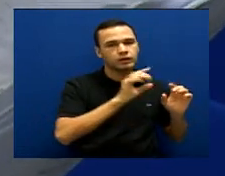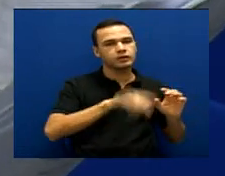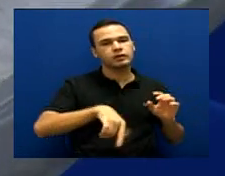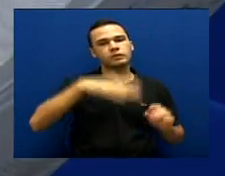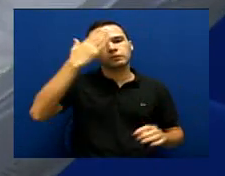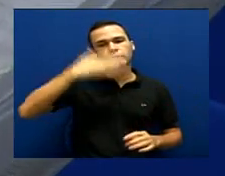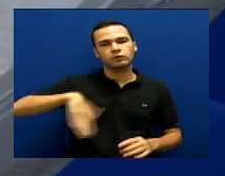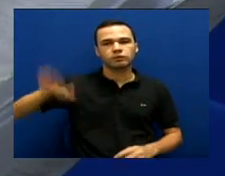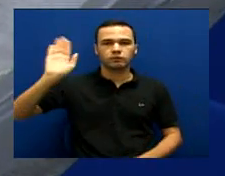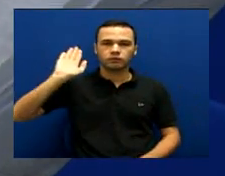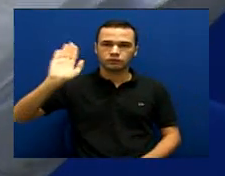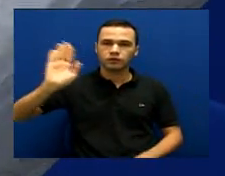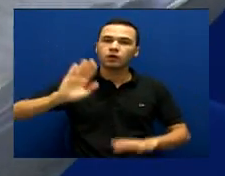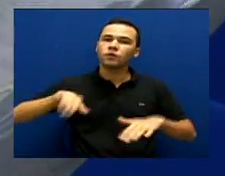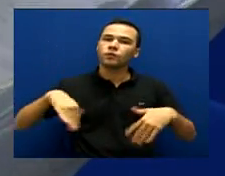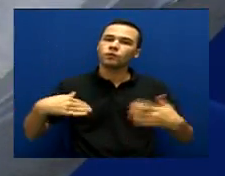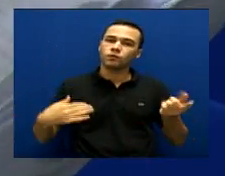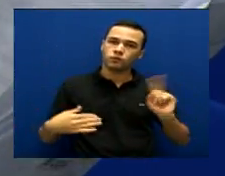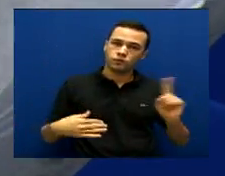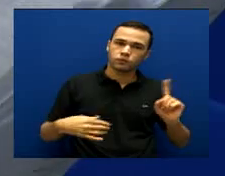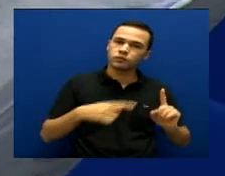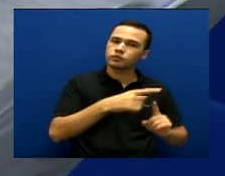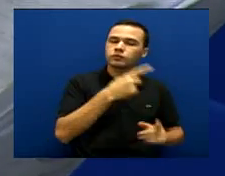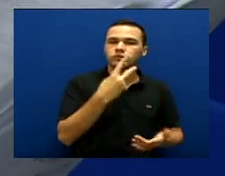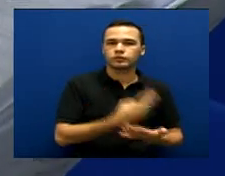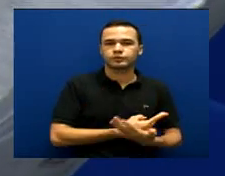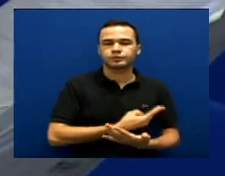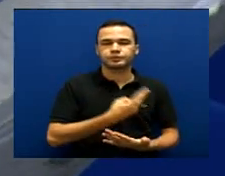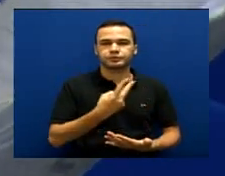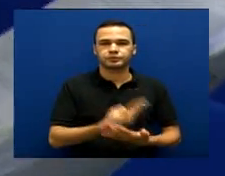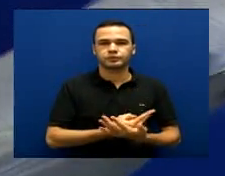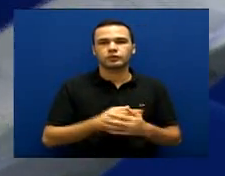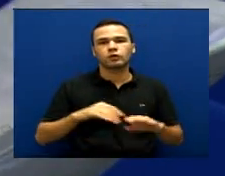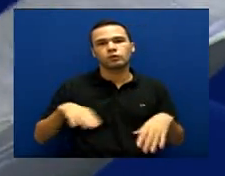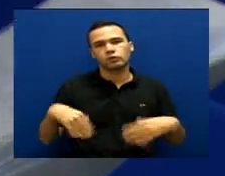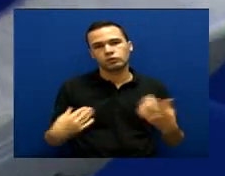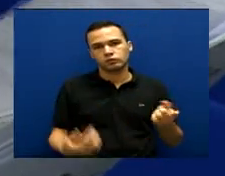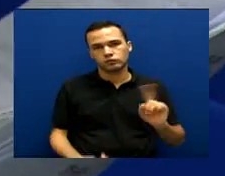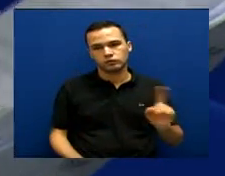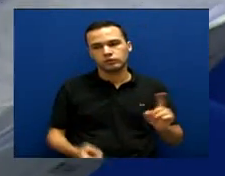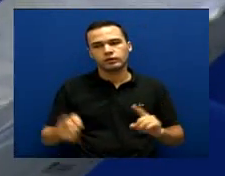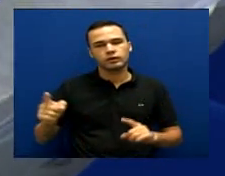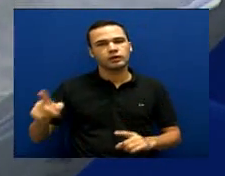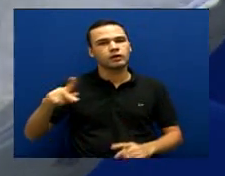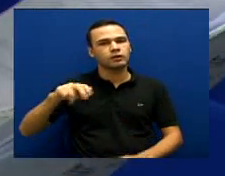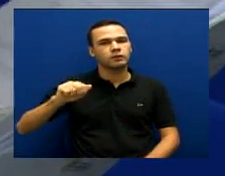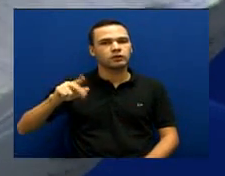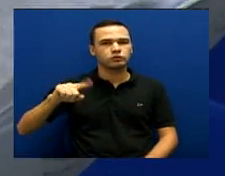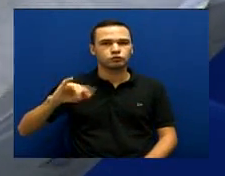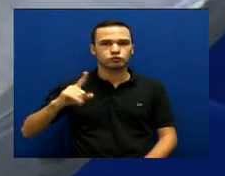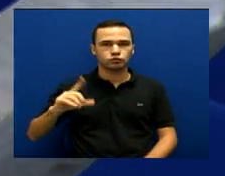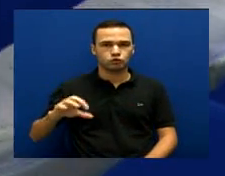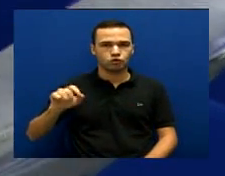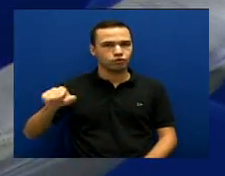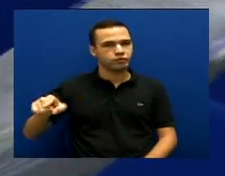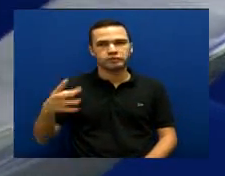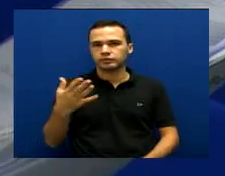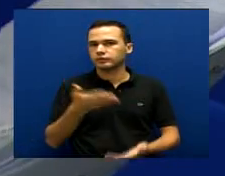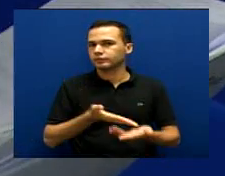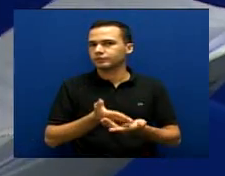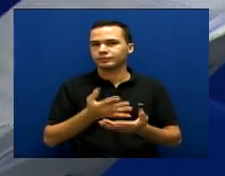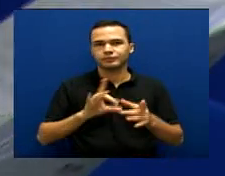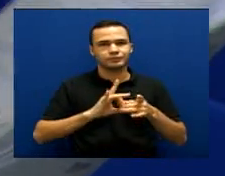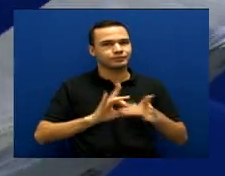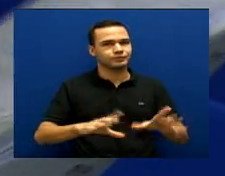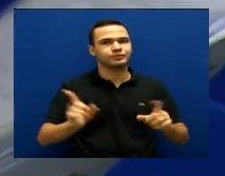provar ou não que ele cometeu faltas ou não o uso não abriu para essa casa